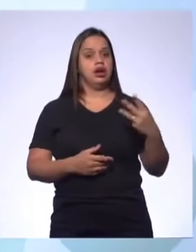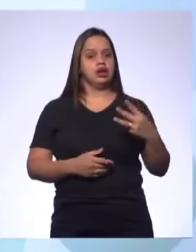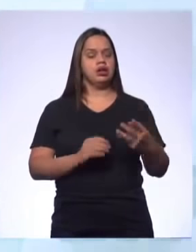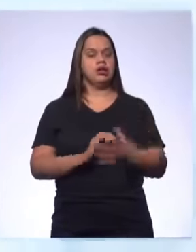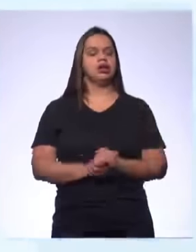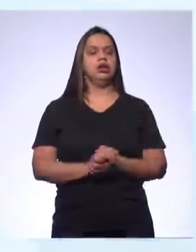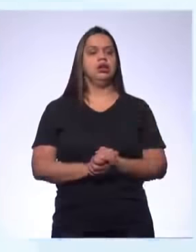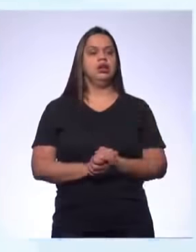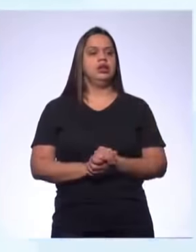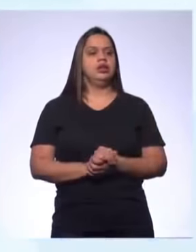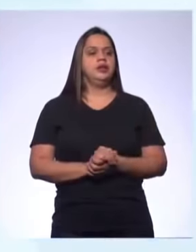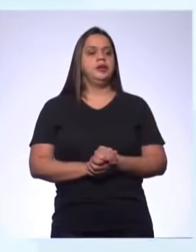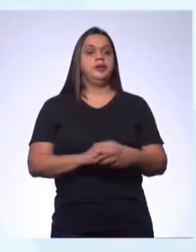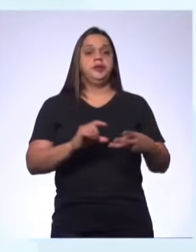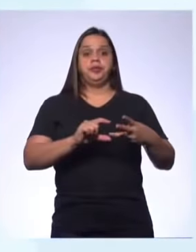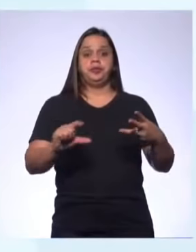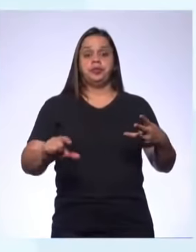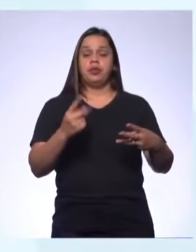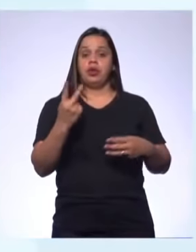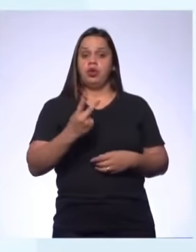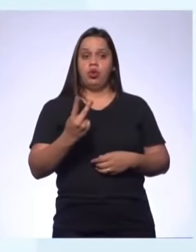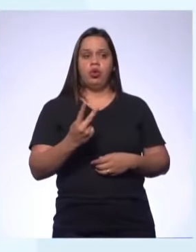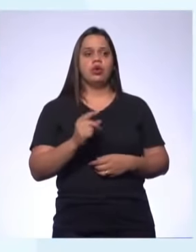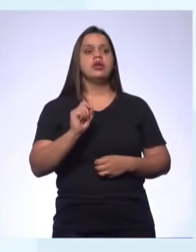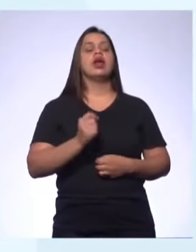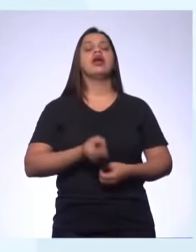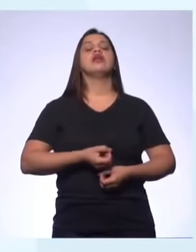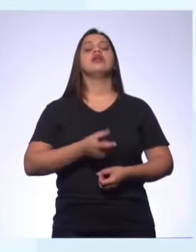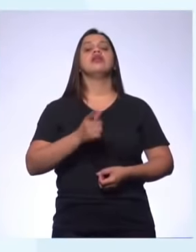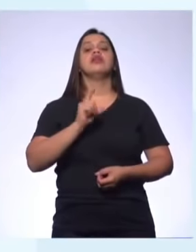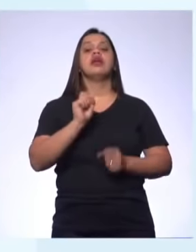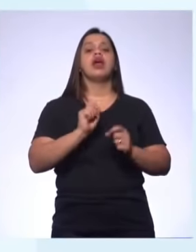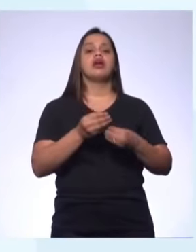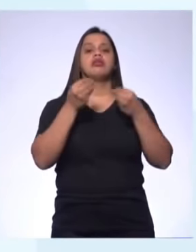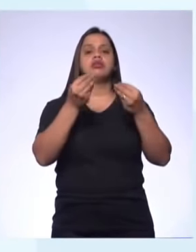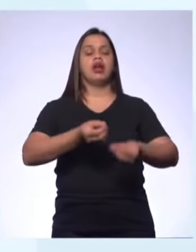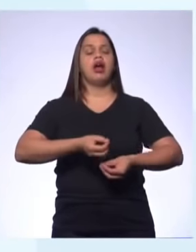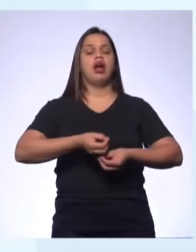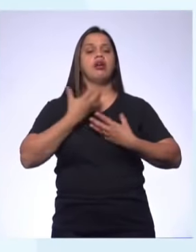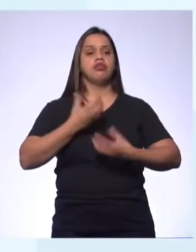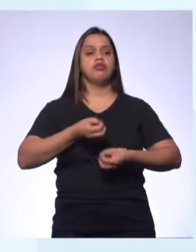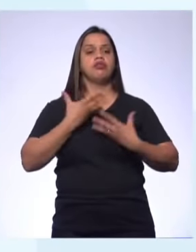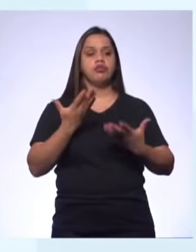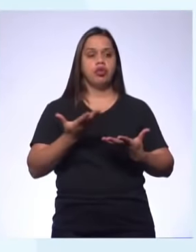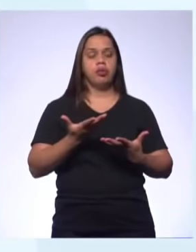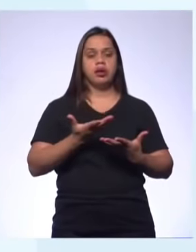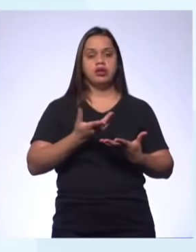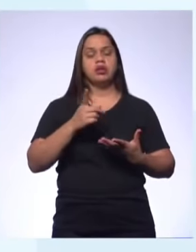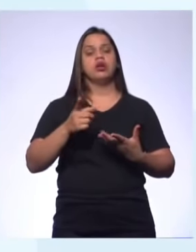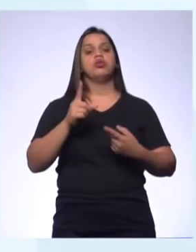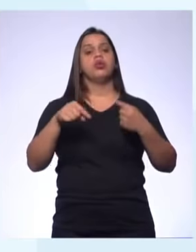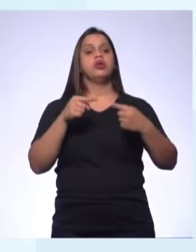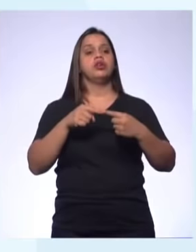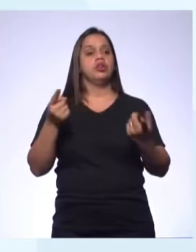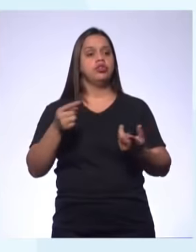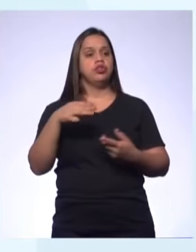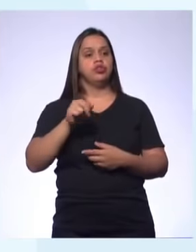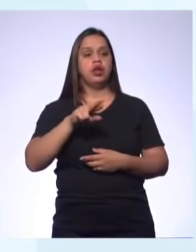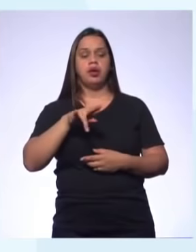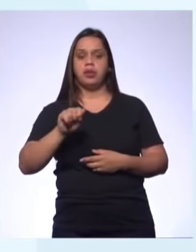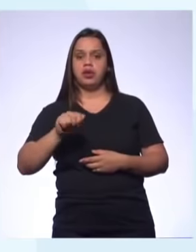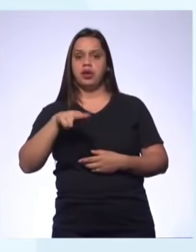2, quem fornece as informações ao leitor a respeito das intenções de Maria Angula? A maioria já